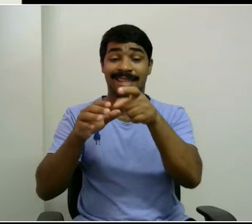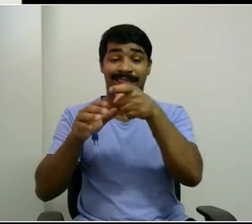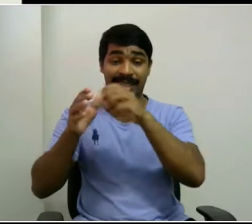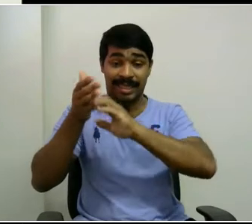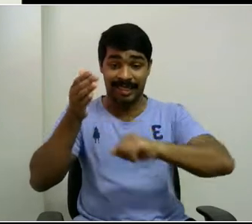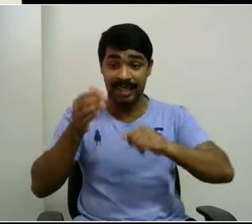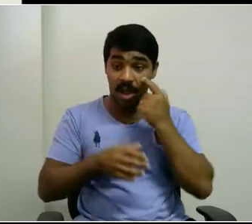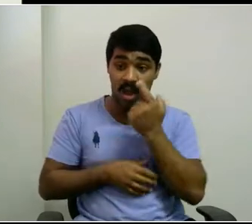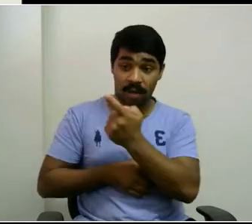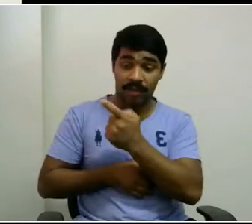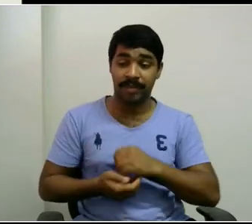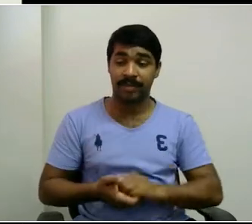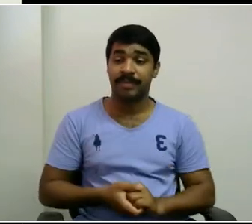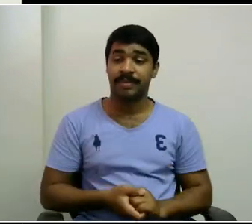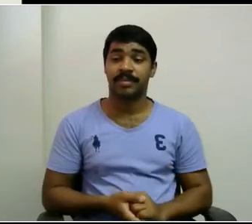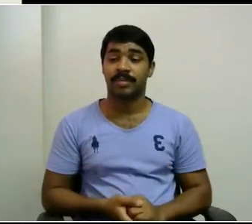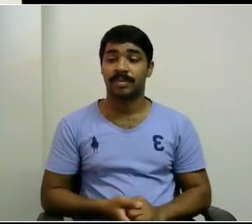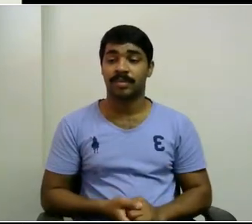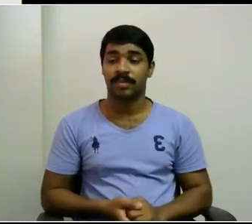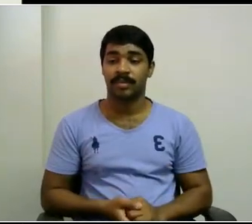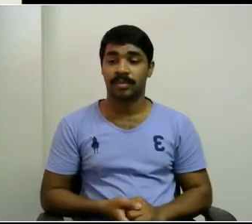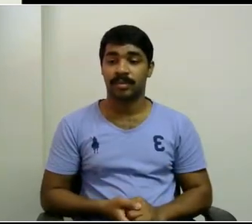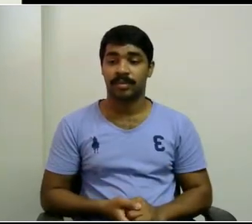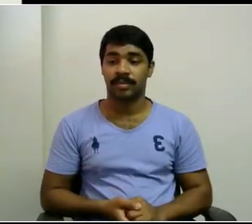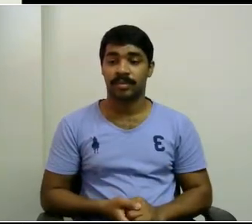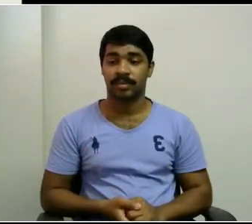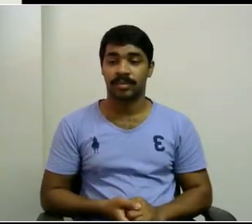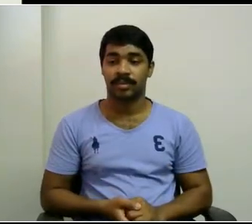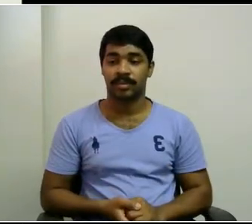3. Opa! Vai ficar raiz de 3